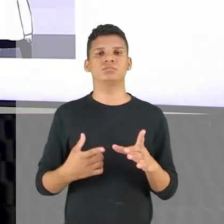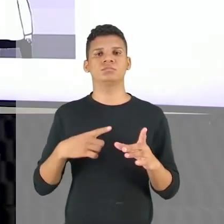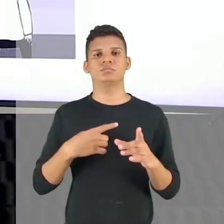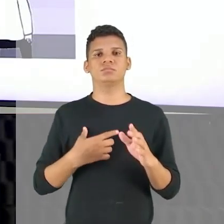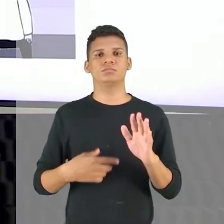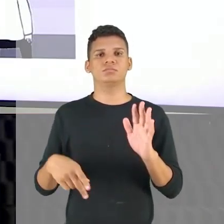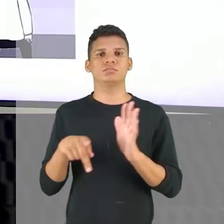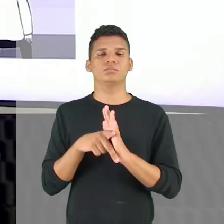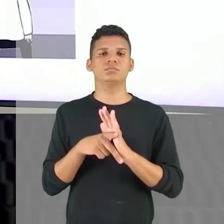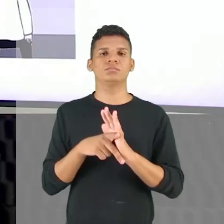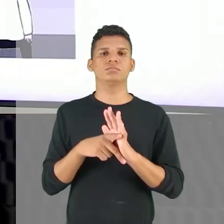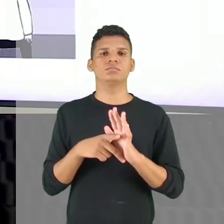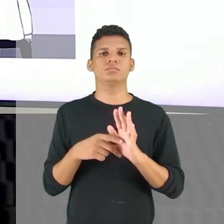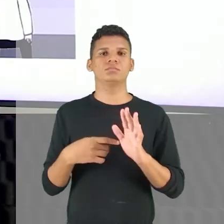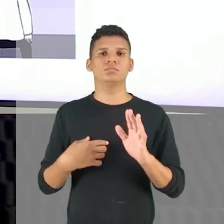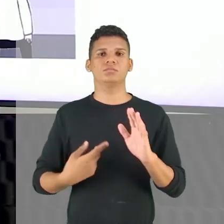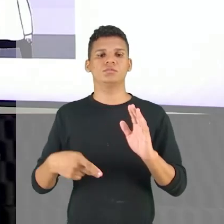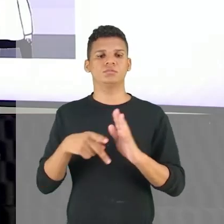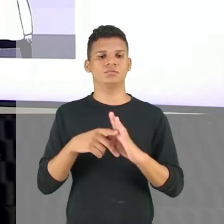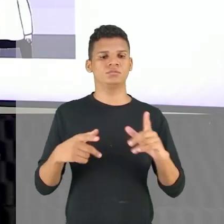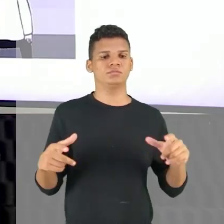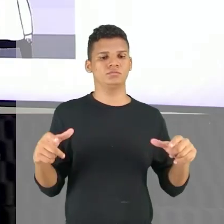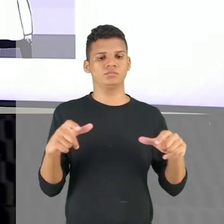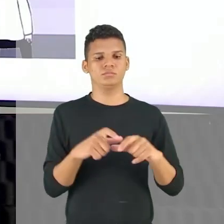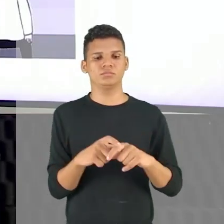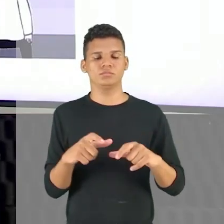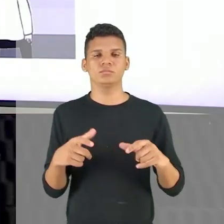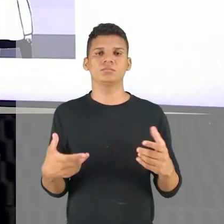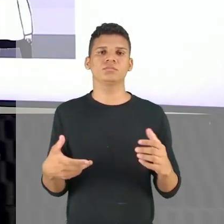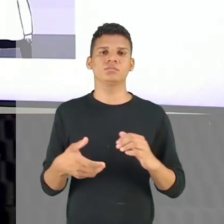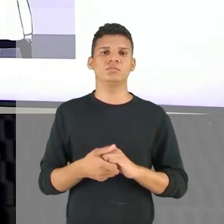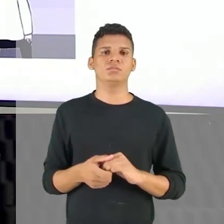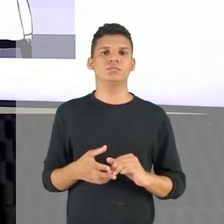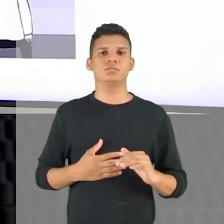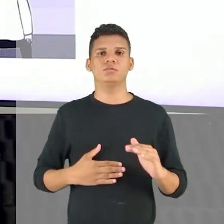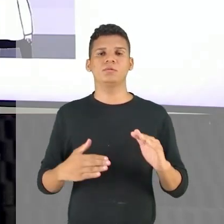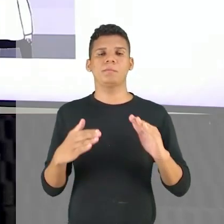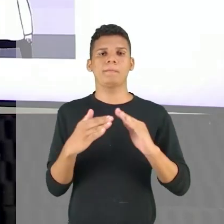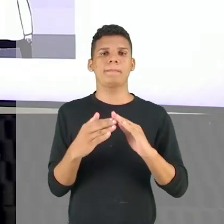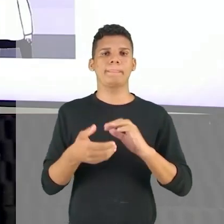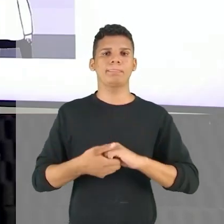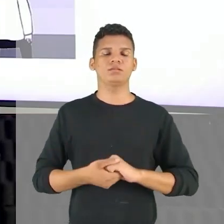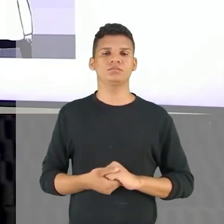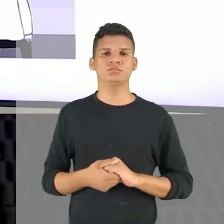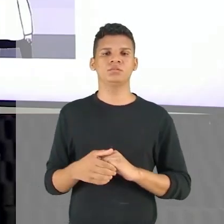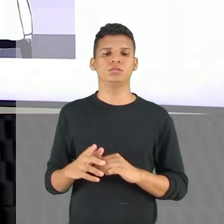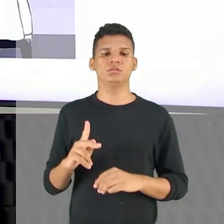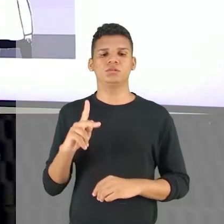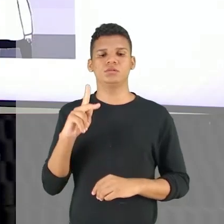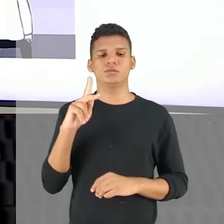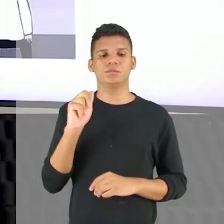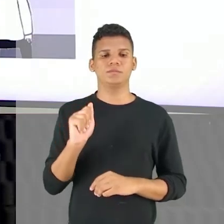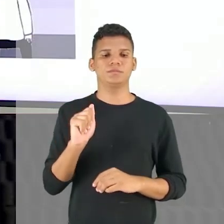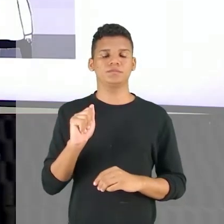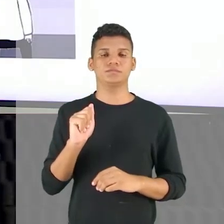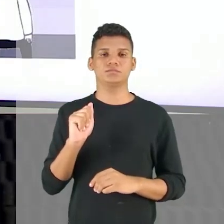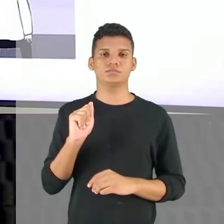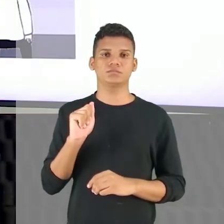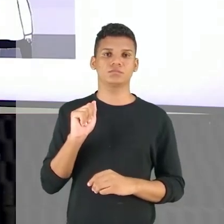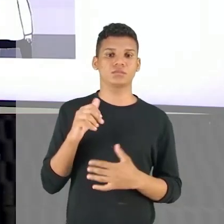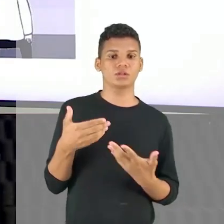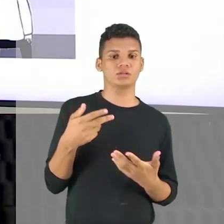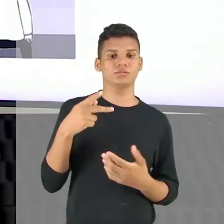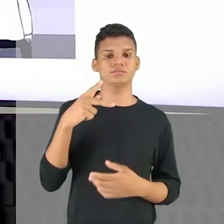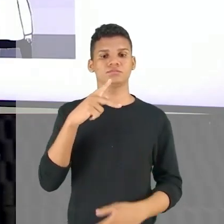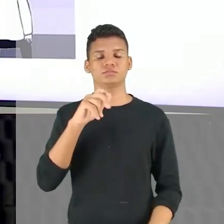livre. Ou carrita, que é apenas o diminutivo, casinha, tá bom? Então a palavra ahogar, ela te estranhava de menos, não é isso? Eu